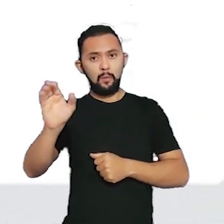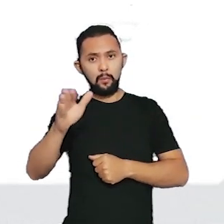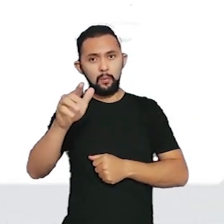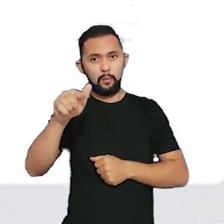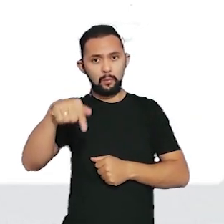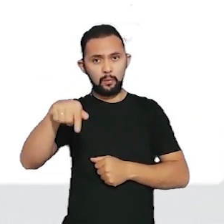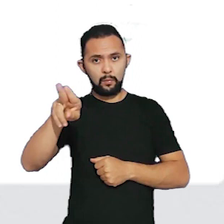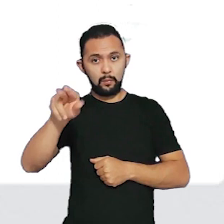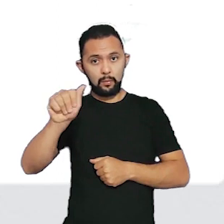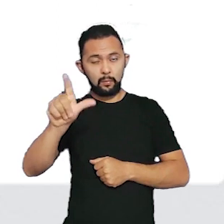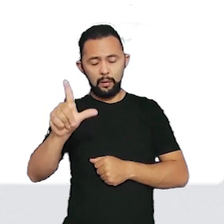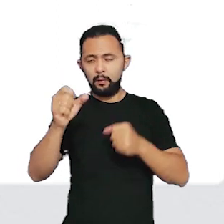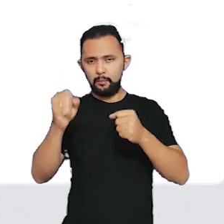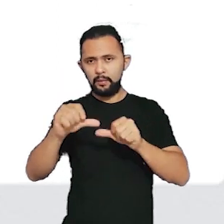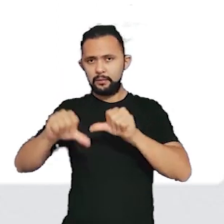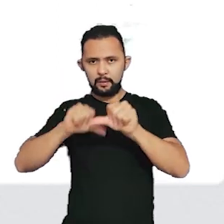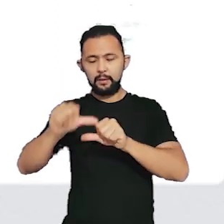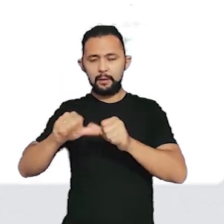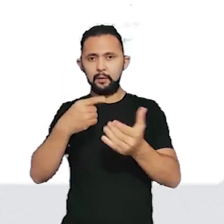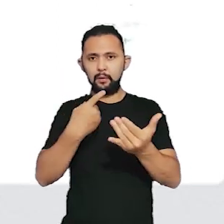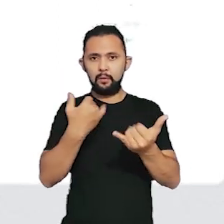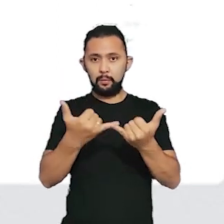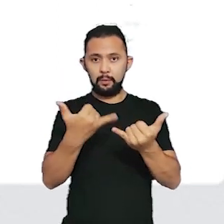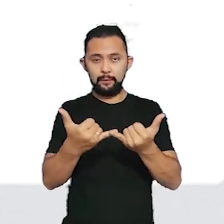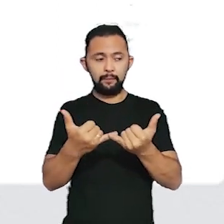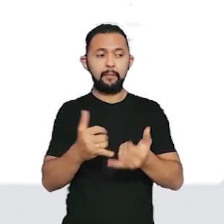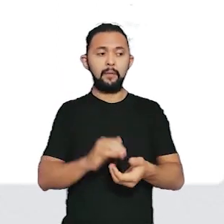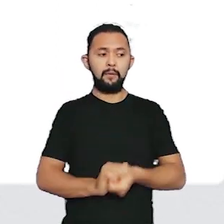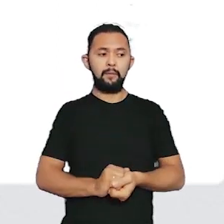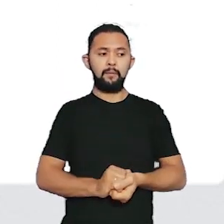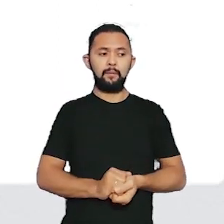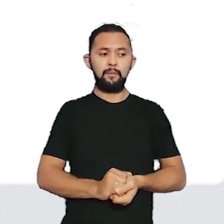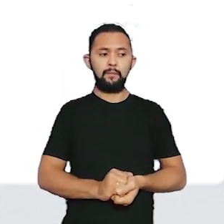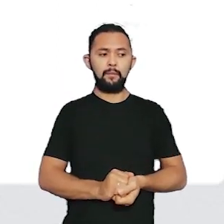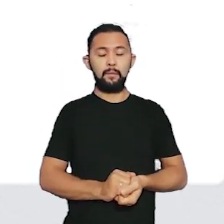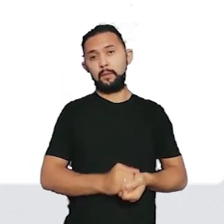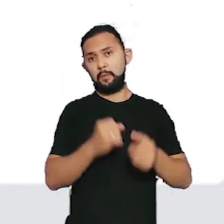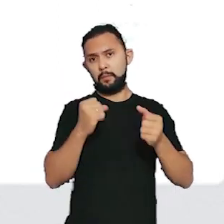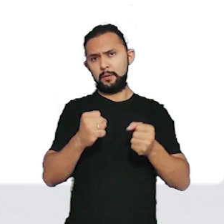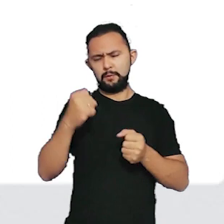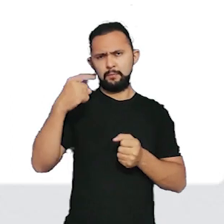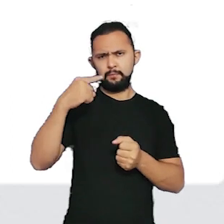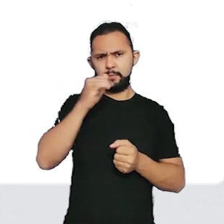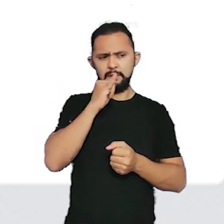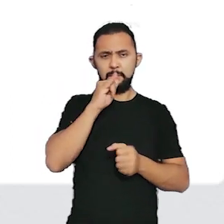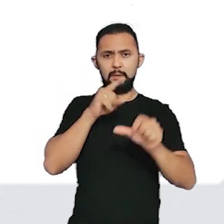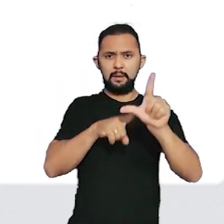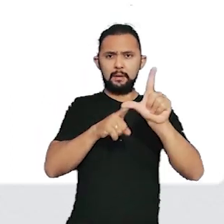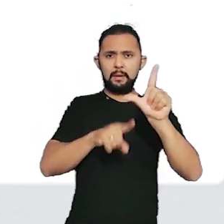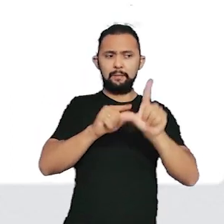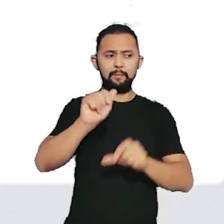bom? Não sei se Padre Bernardino concordará comigo. Eu posso dizer aqui, ó, eu não